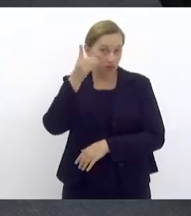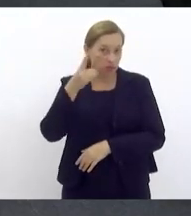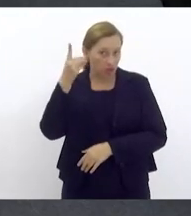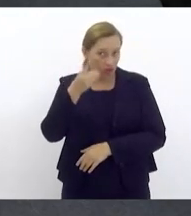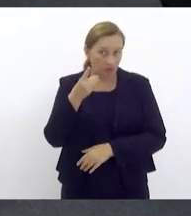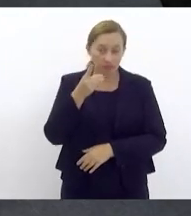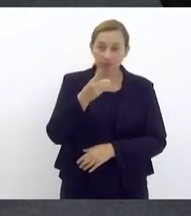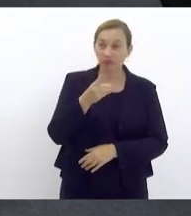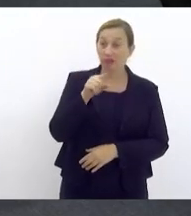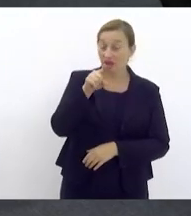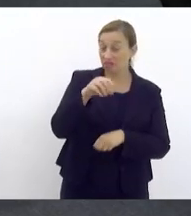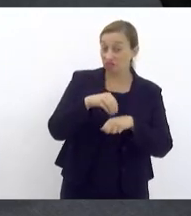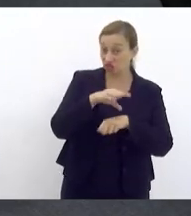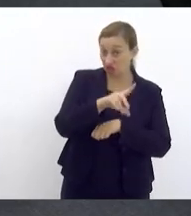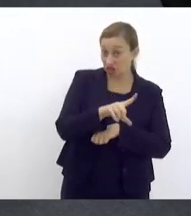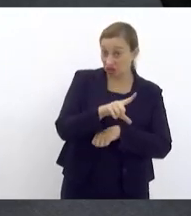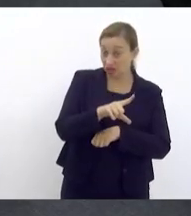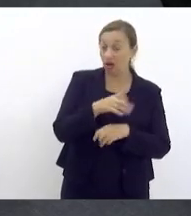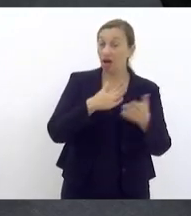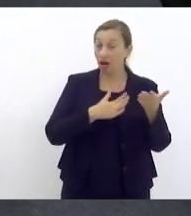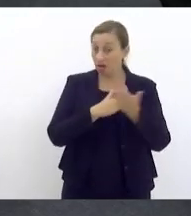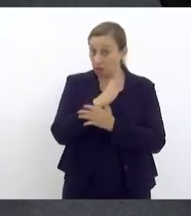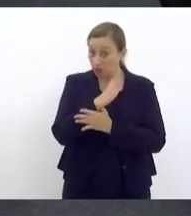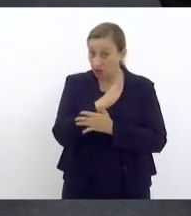essa indicação aprovada